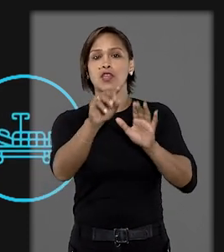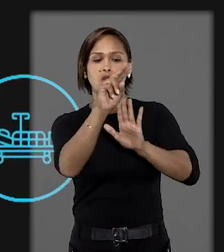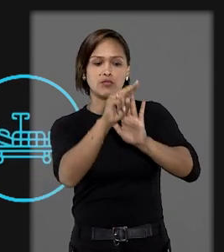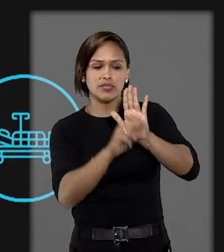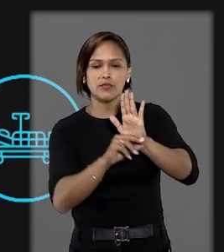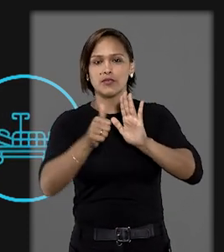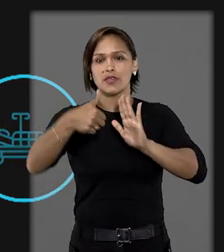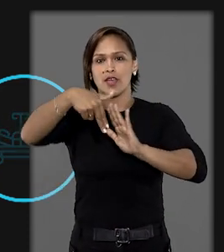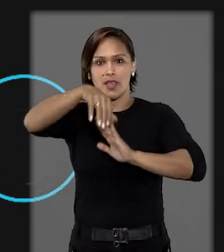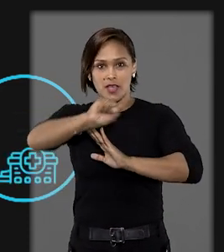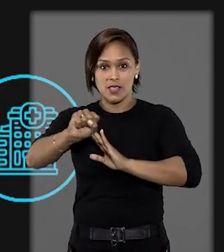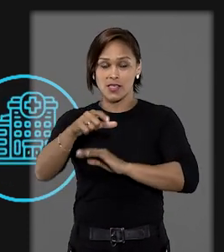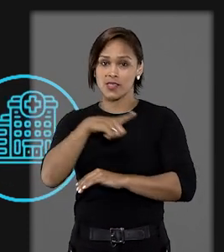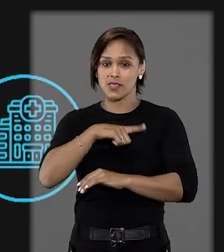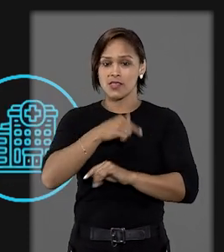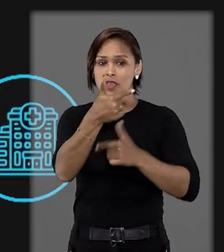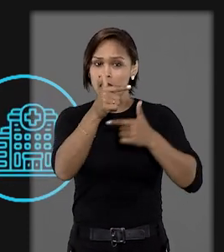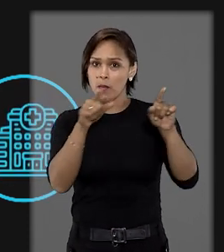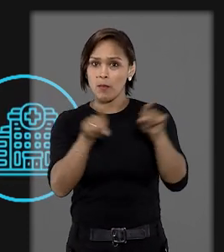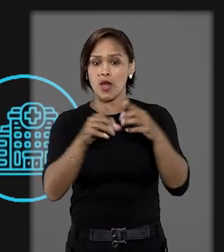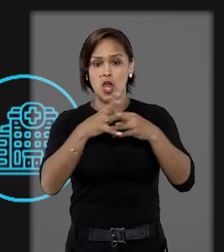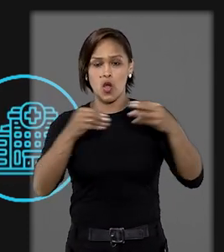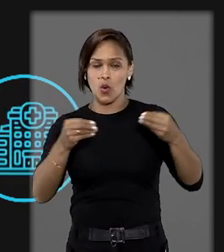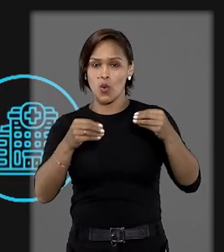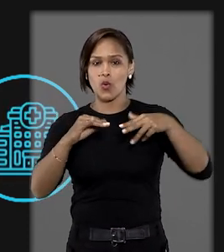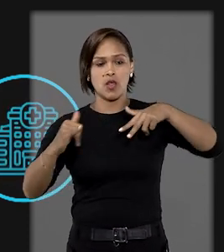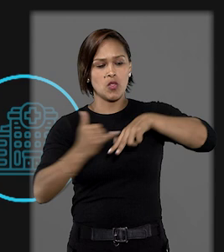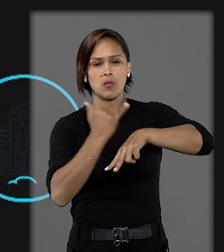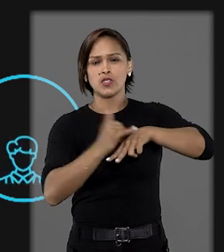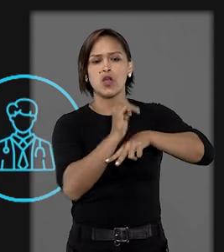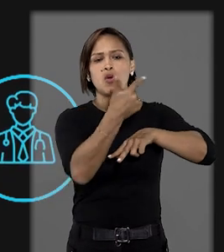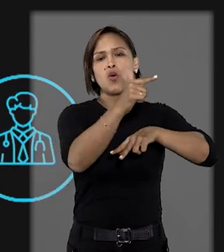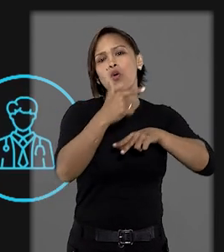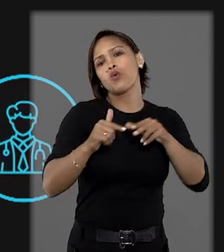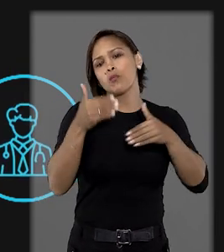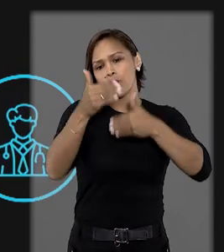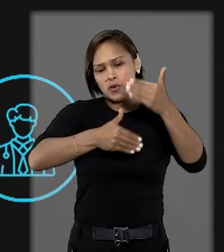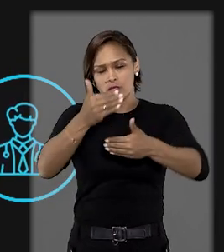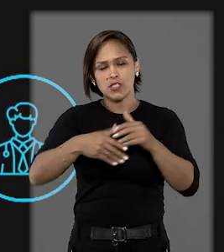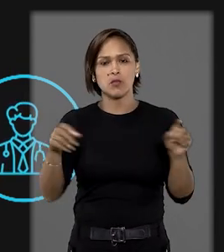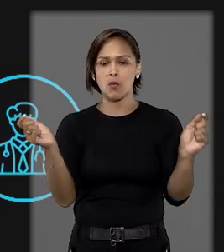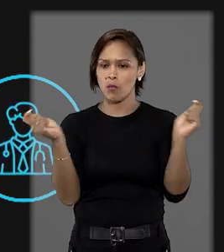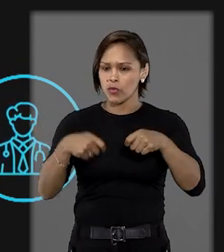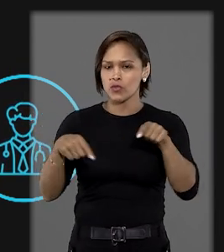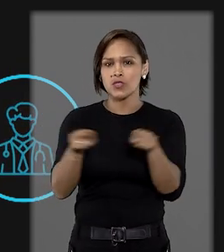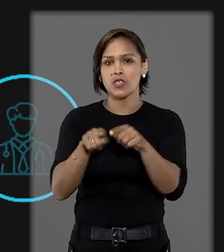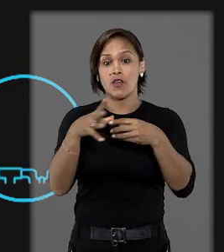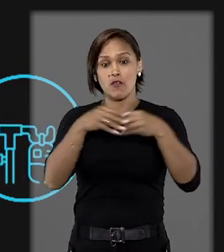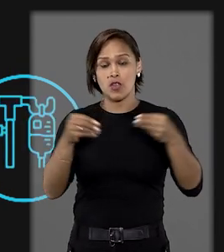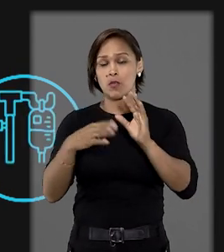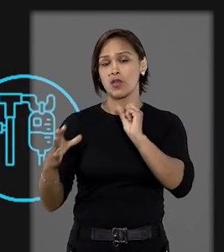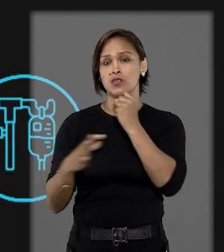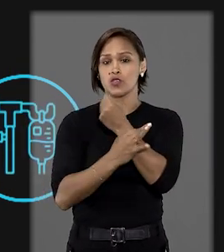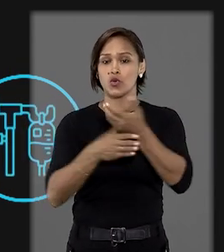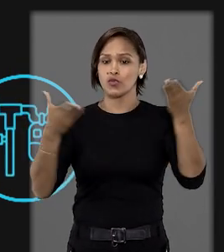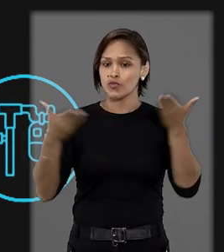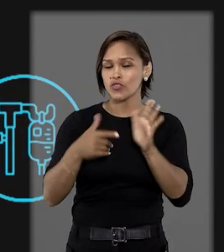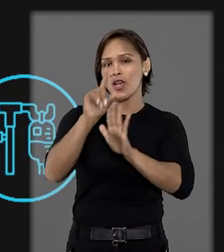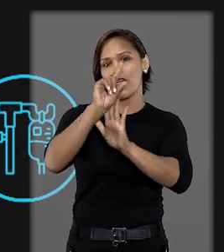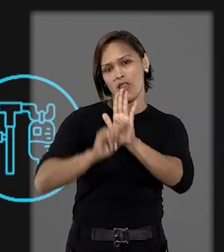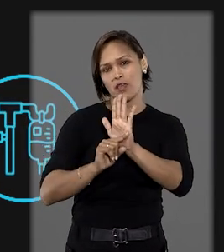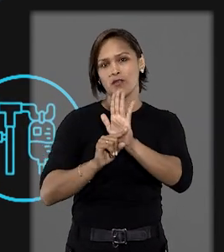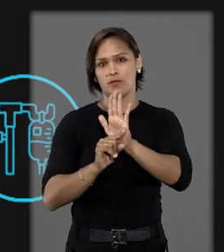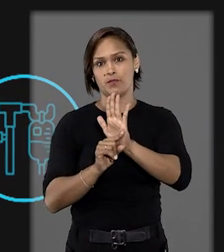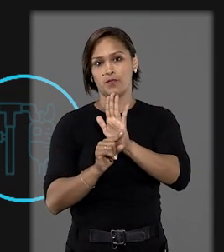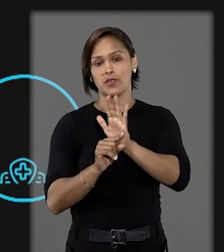rol da ANS se existe, para a cura do paciente, outro procedimento eficaz, efetivo e seguro já incorporado